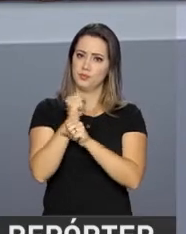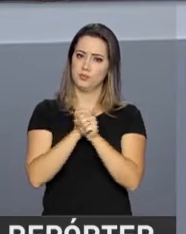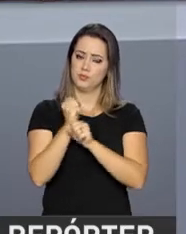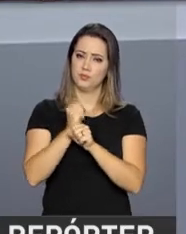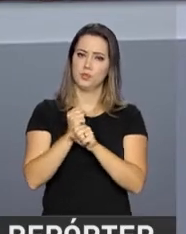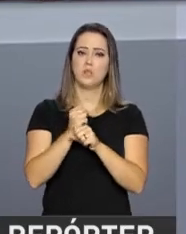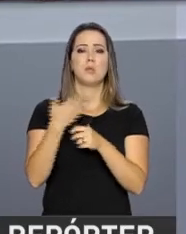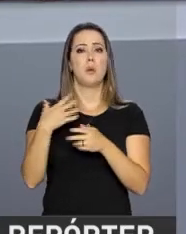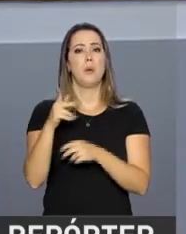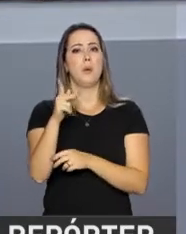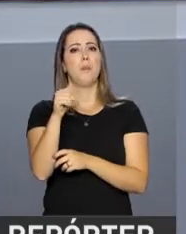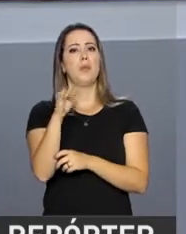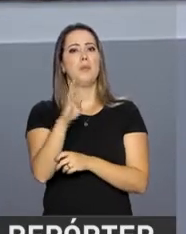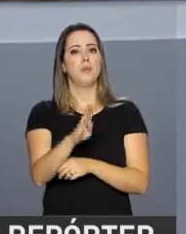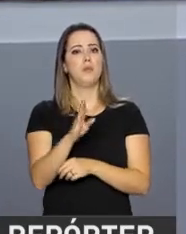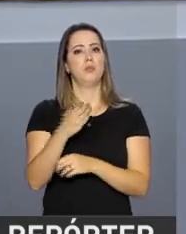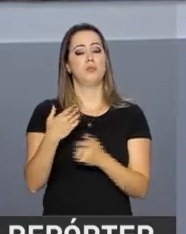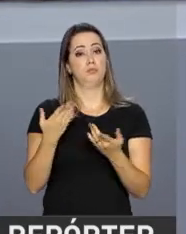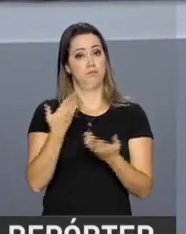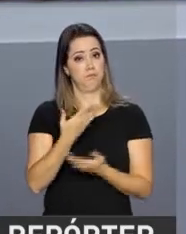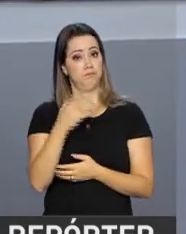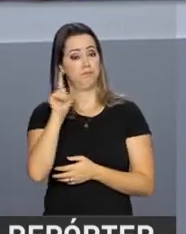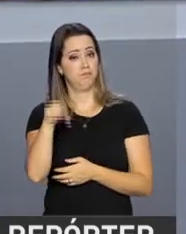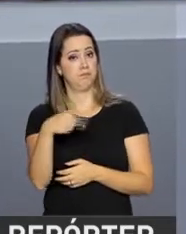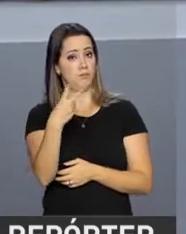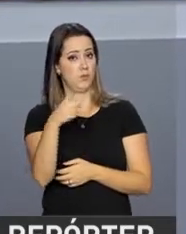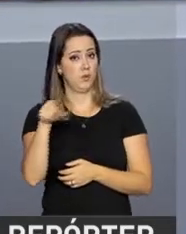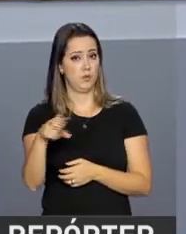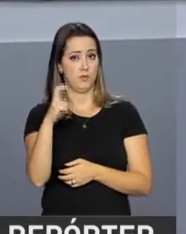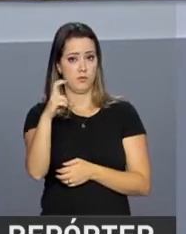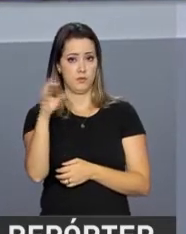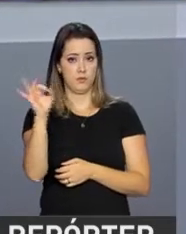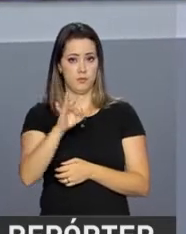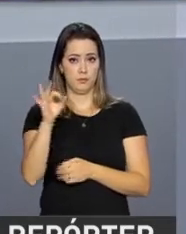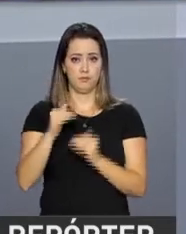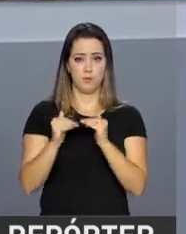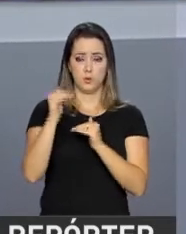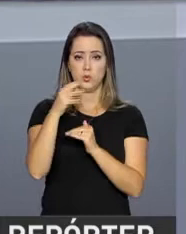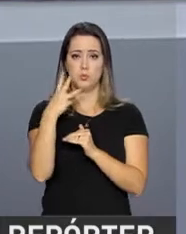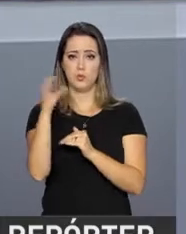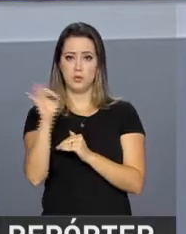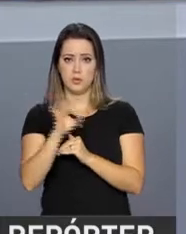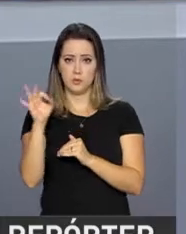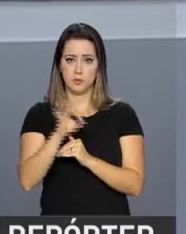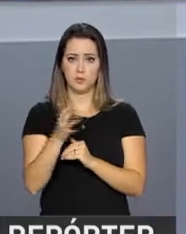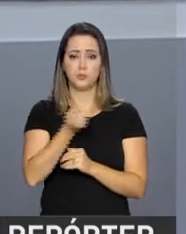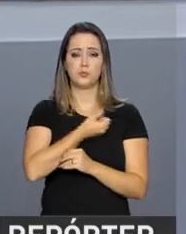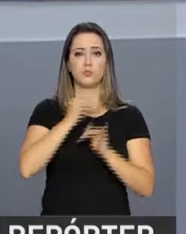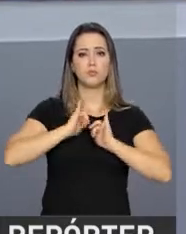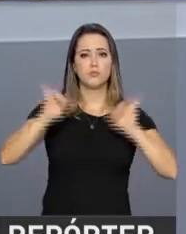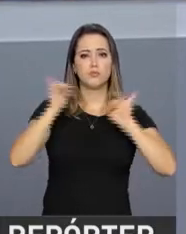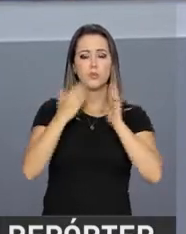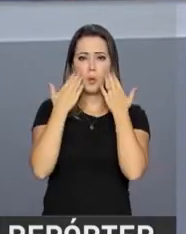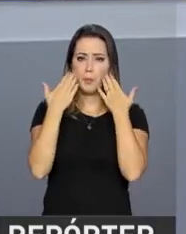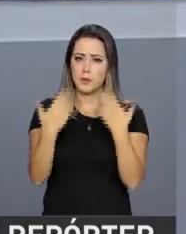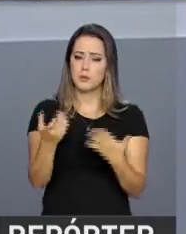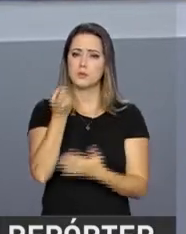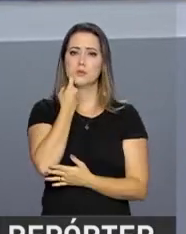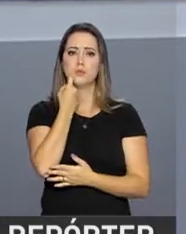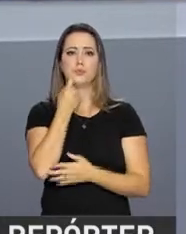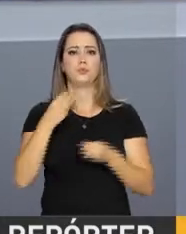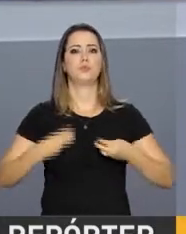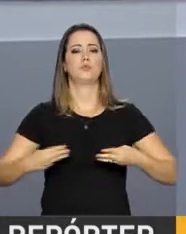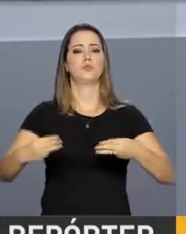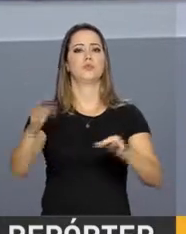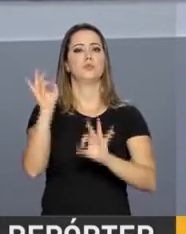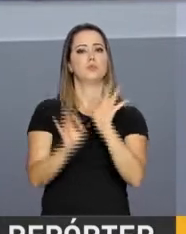este ano, medida pelo PIB, o Produto Interno Bruto, passou de 2,5% para 3%. Os dados foram apresentados nesta